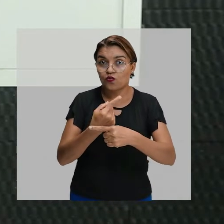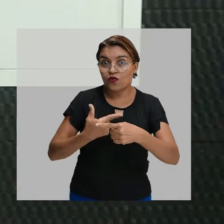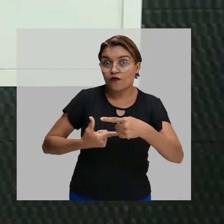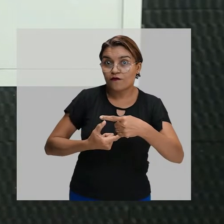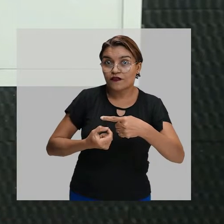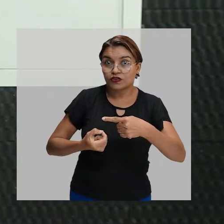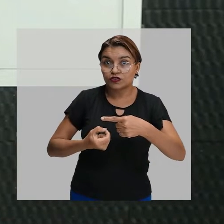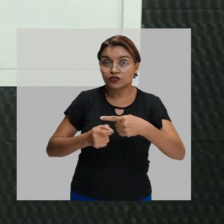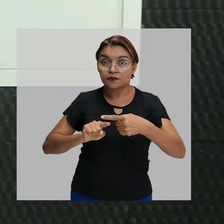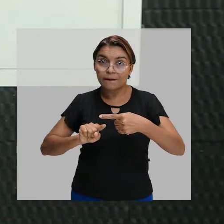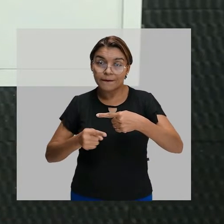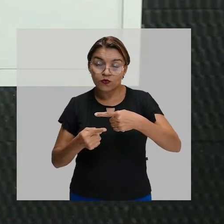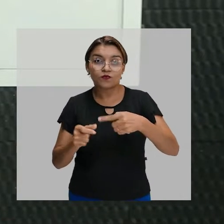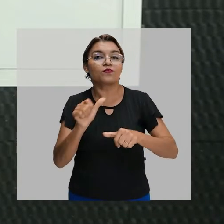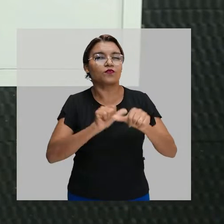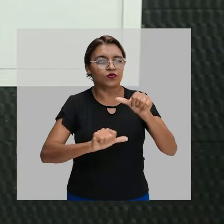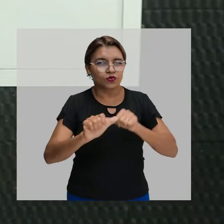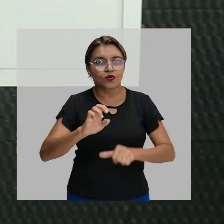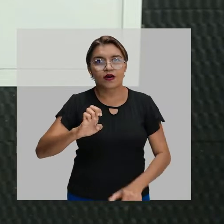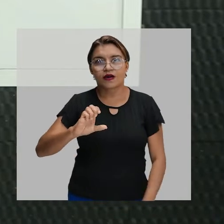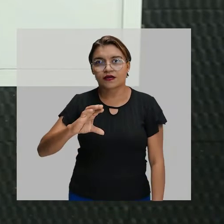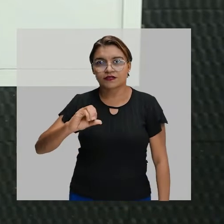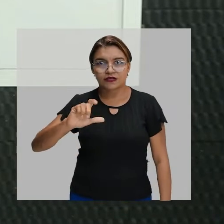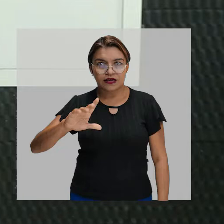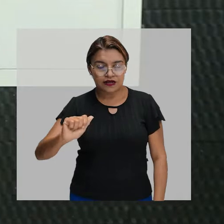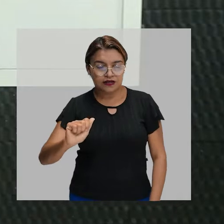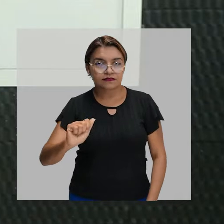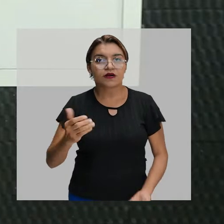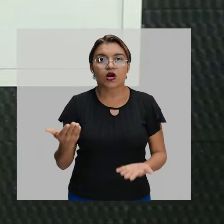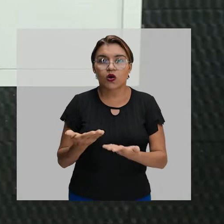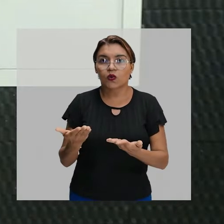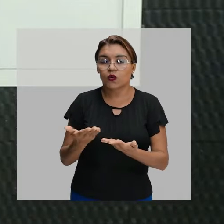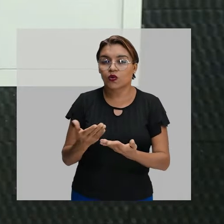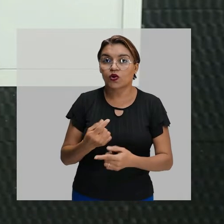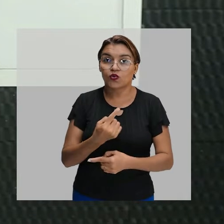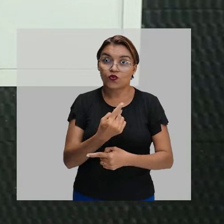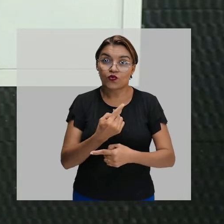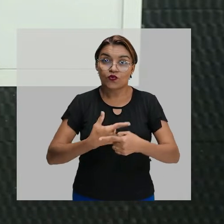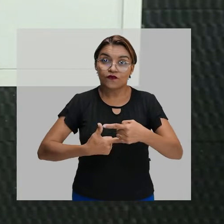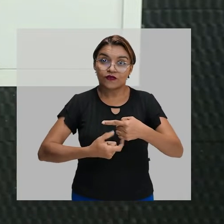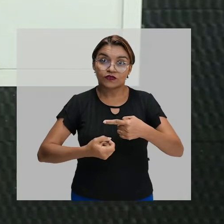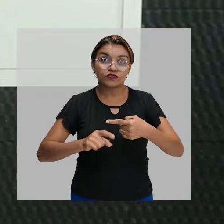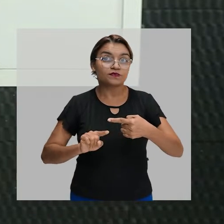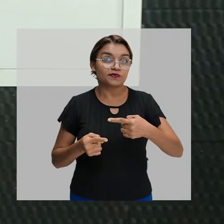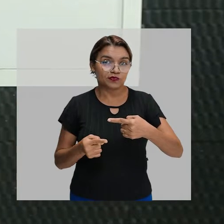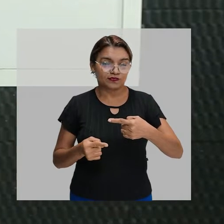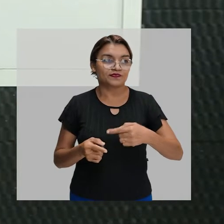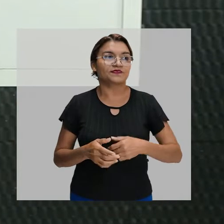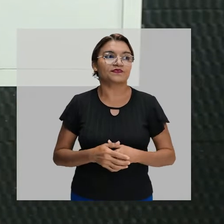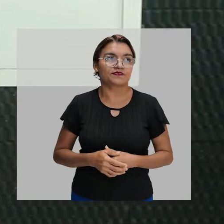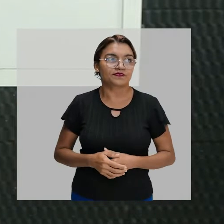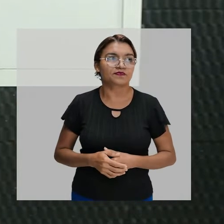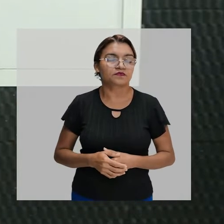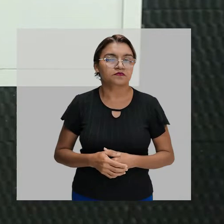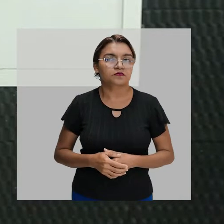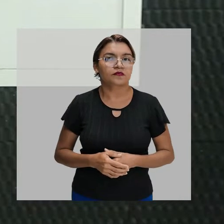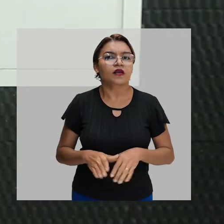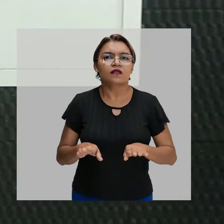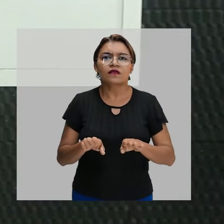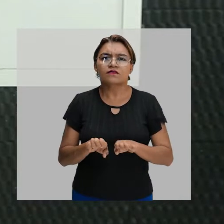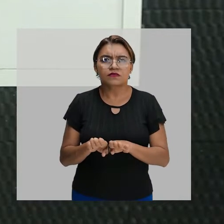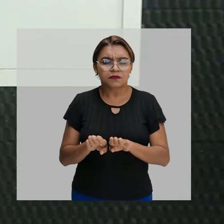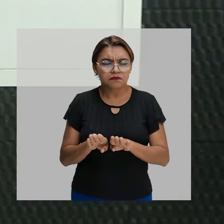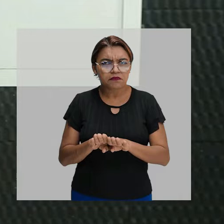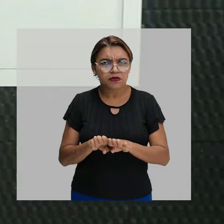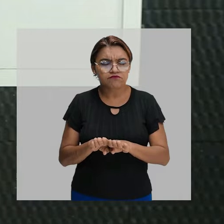então mudou aqui a escala do mapa agora uma escala 1 para 20.000 Oi e aí